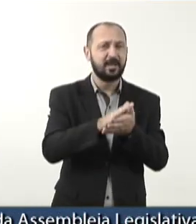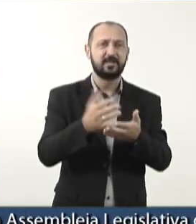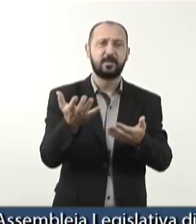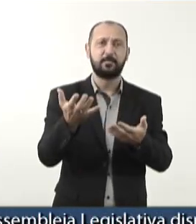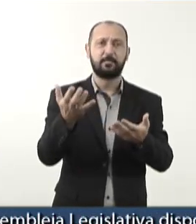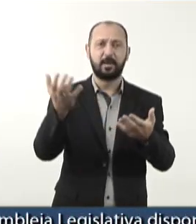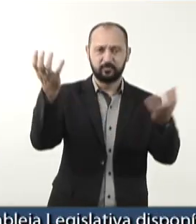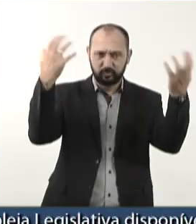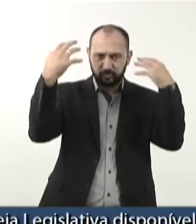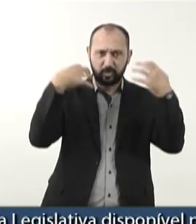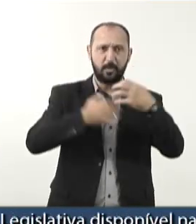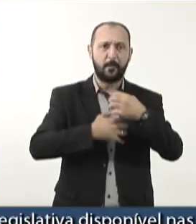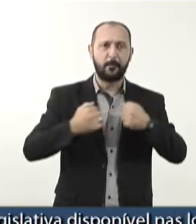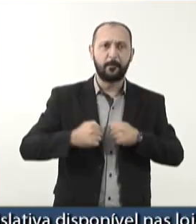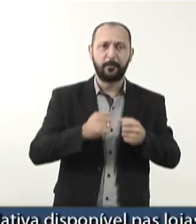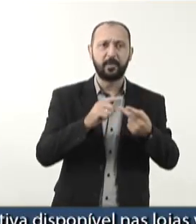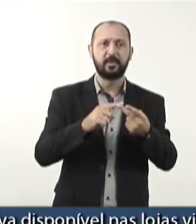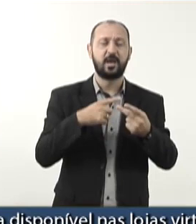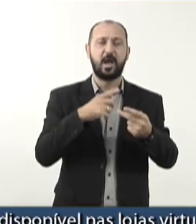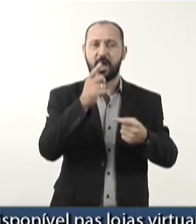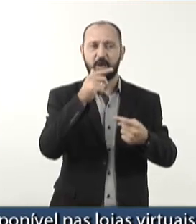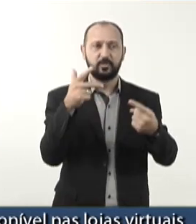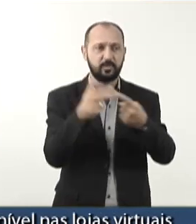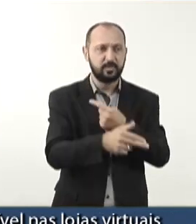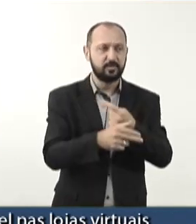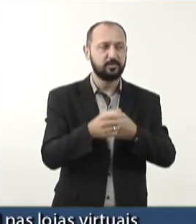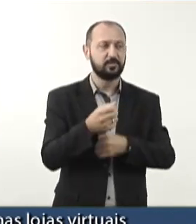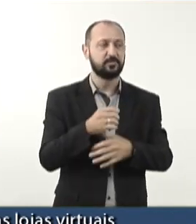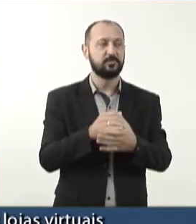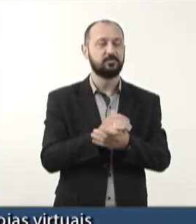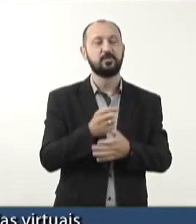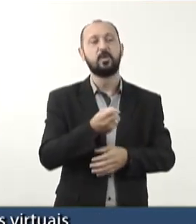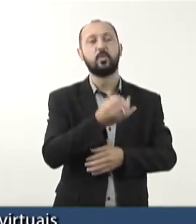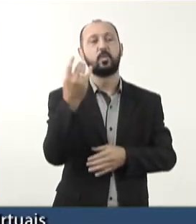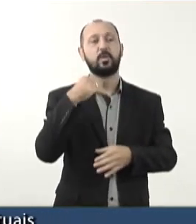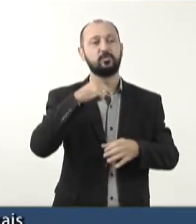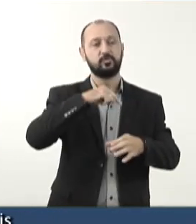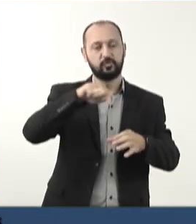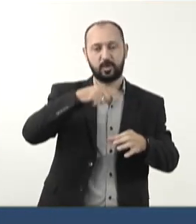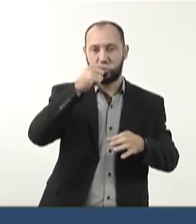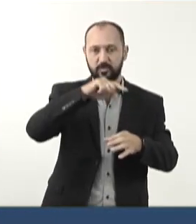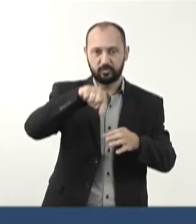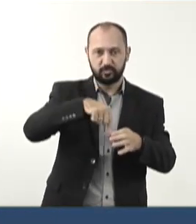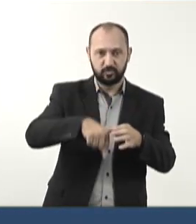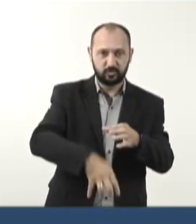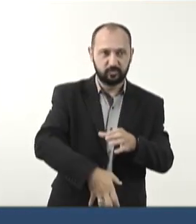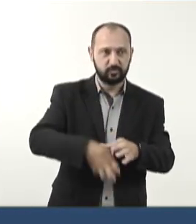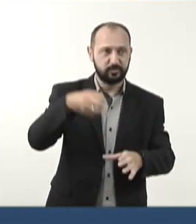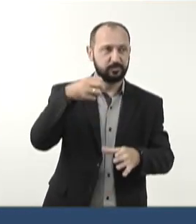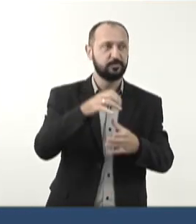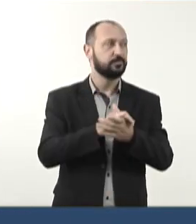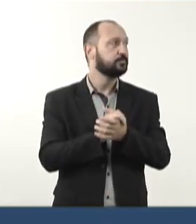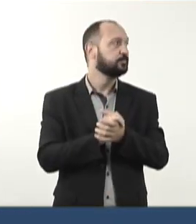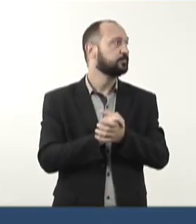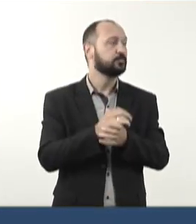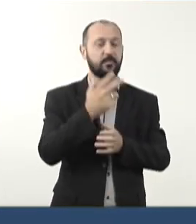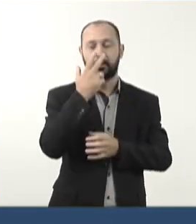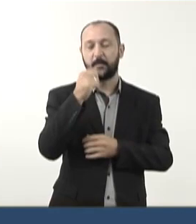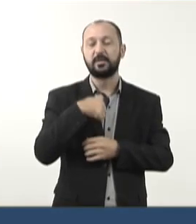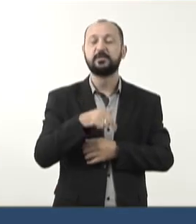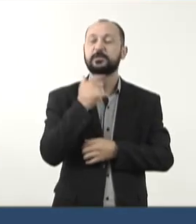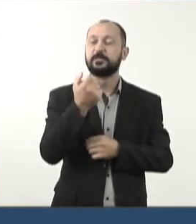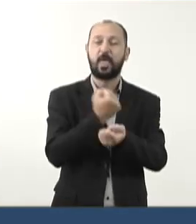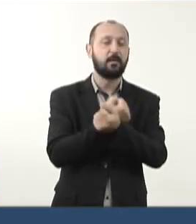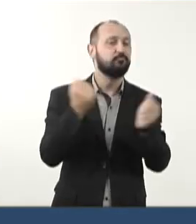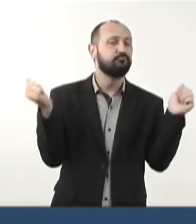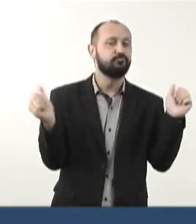a água não está cortada, tem não sei quantos poços ou poços lá dentro da reserva e parece que não está